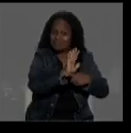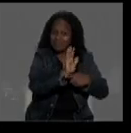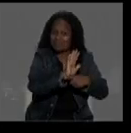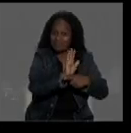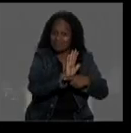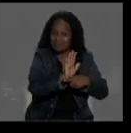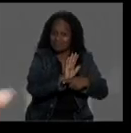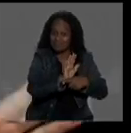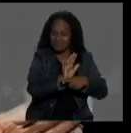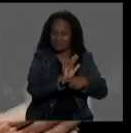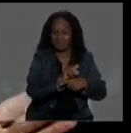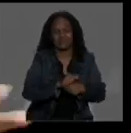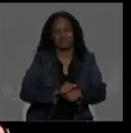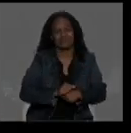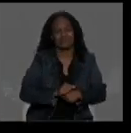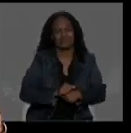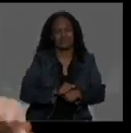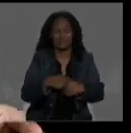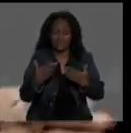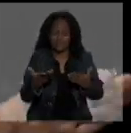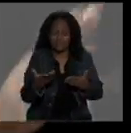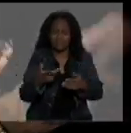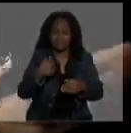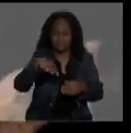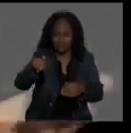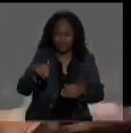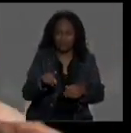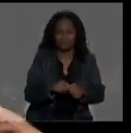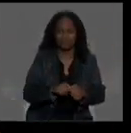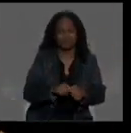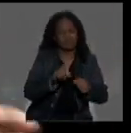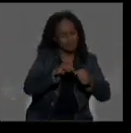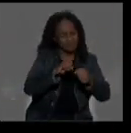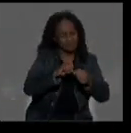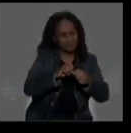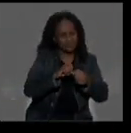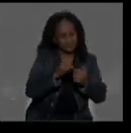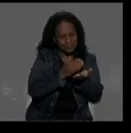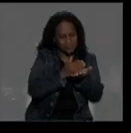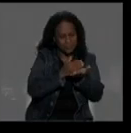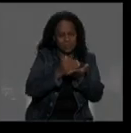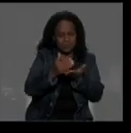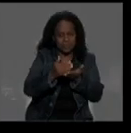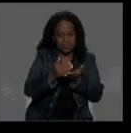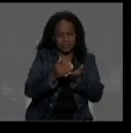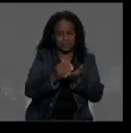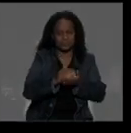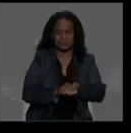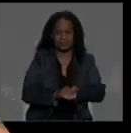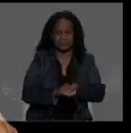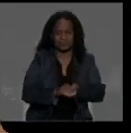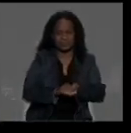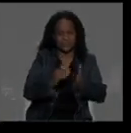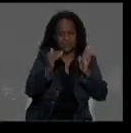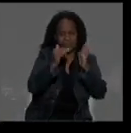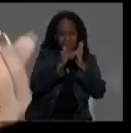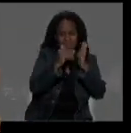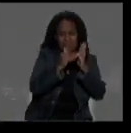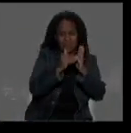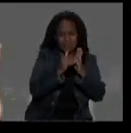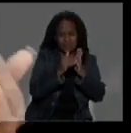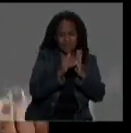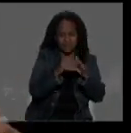protagonistas desse documentário. E aí, né, resolvemos começar pelo Médio Paraíba, né,